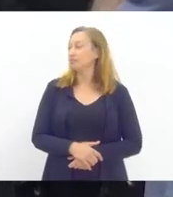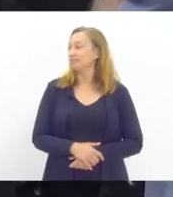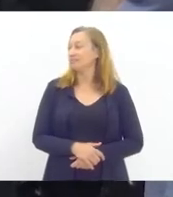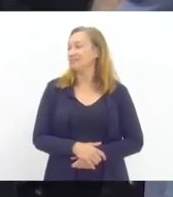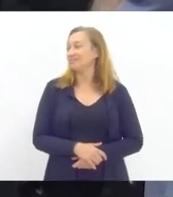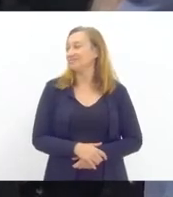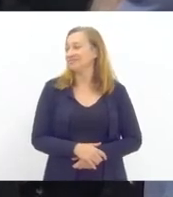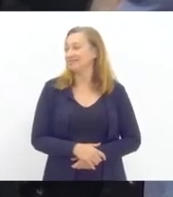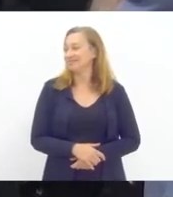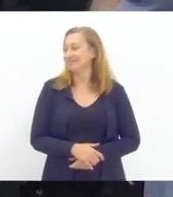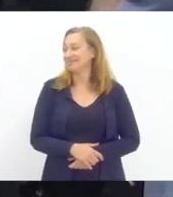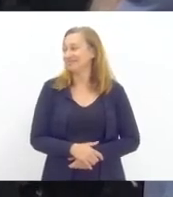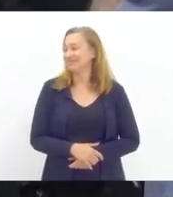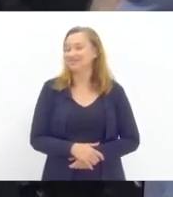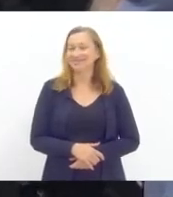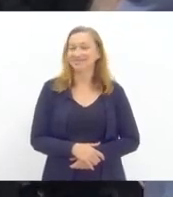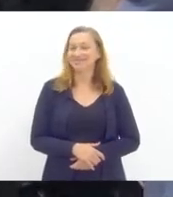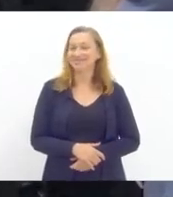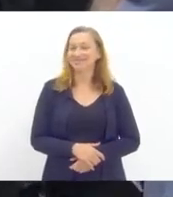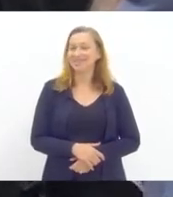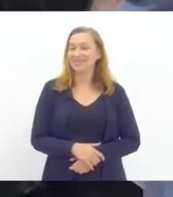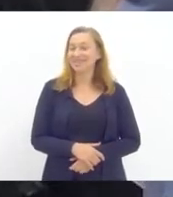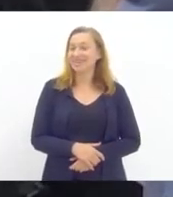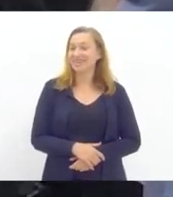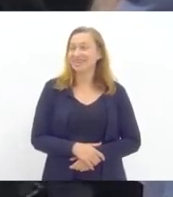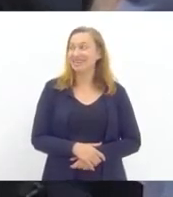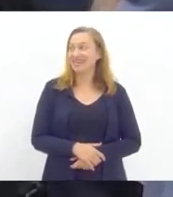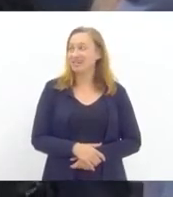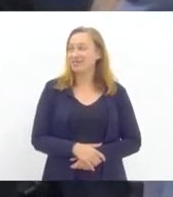agora vamos todos juntos aqui espera aí